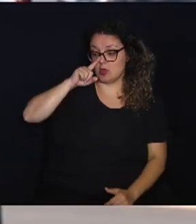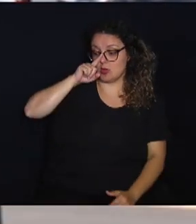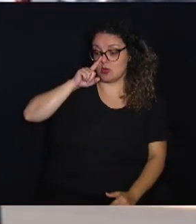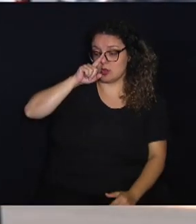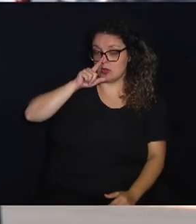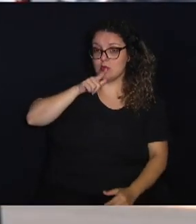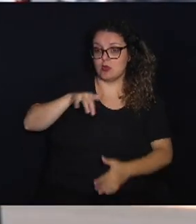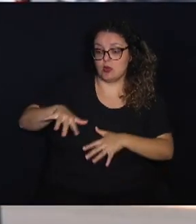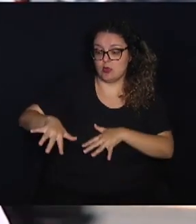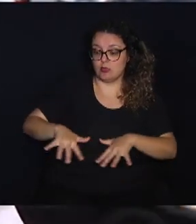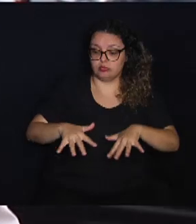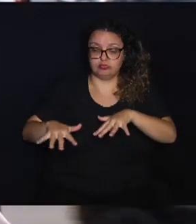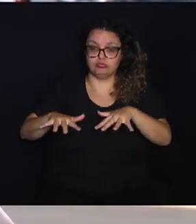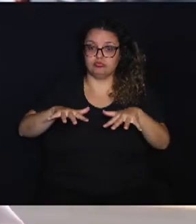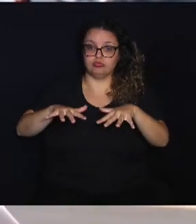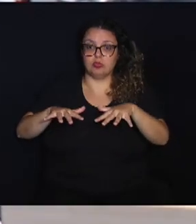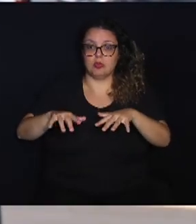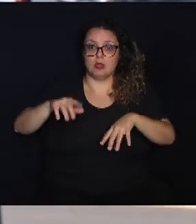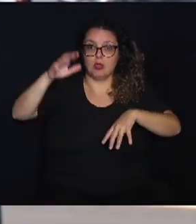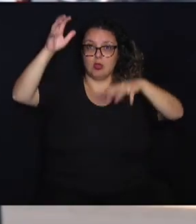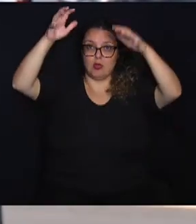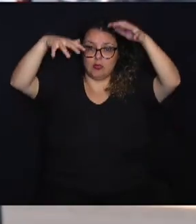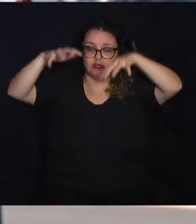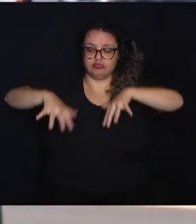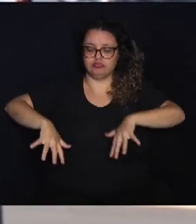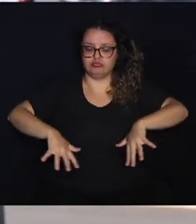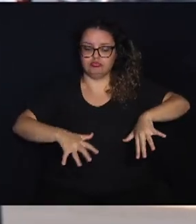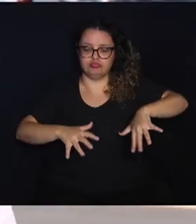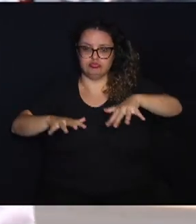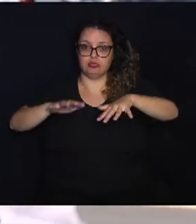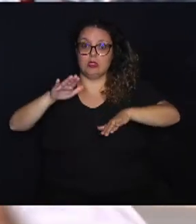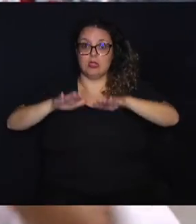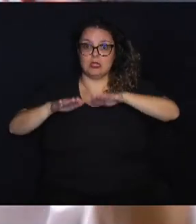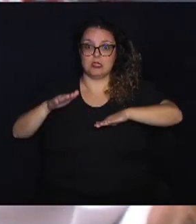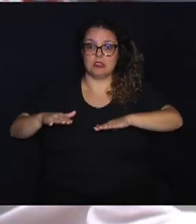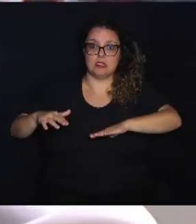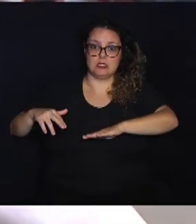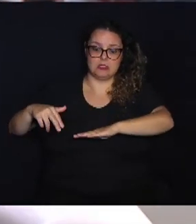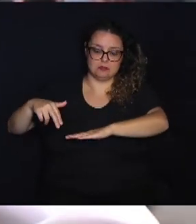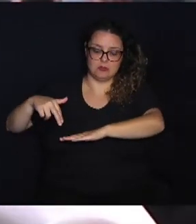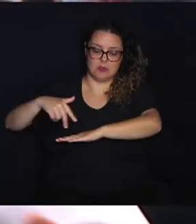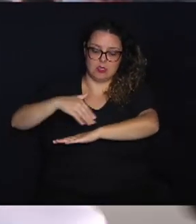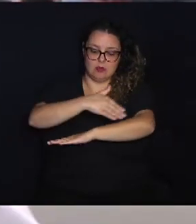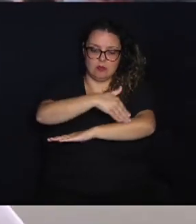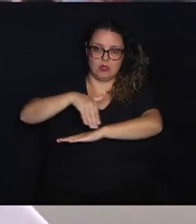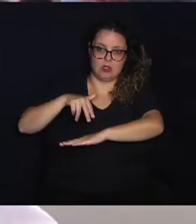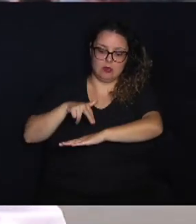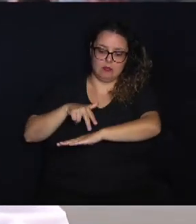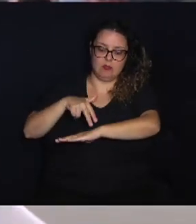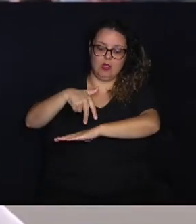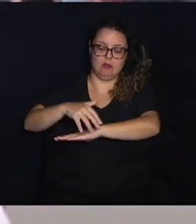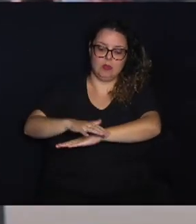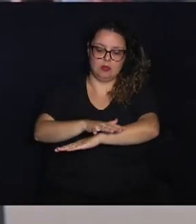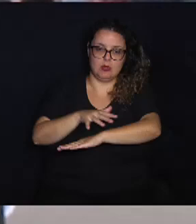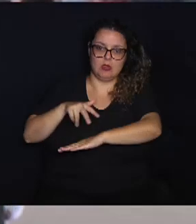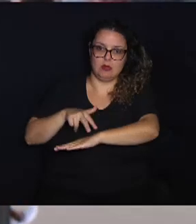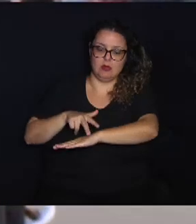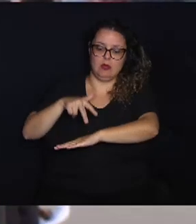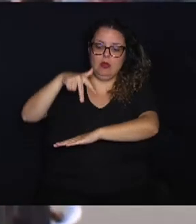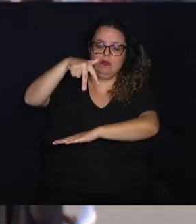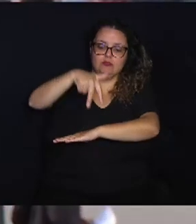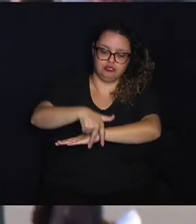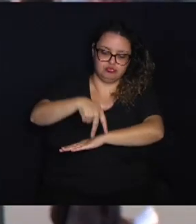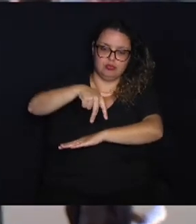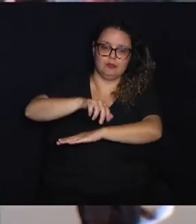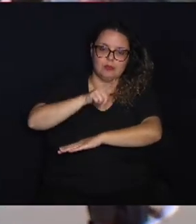enchentes, alagamentos. A gente mesmo, às vezes, você vai atravessar uma calçada, aquela rua já está meio transbordando, o espaço não